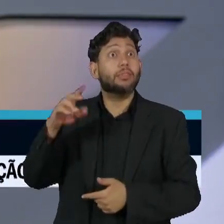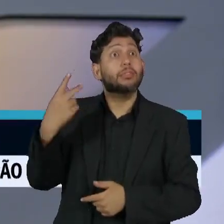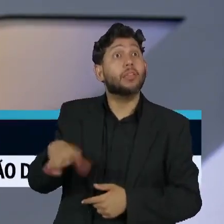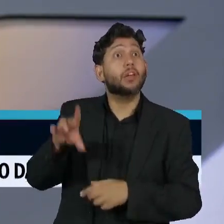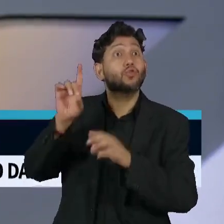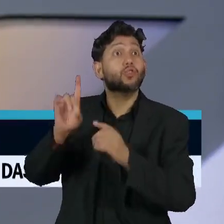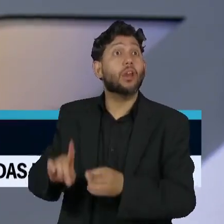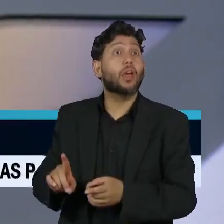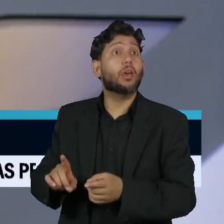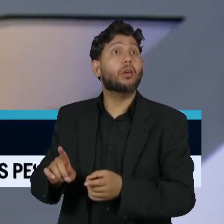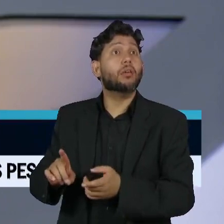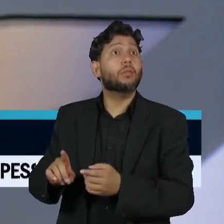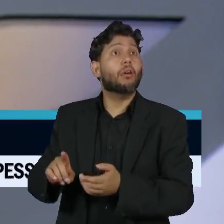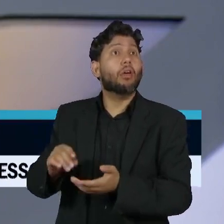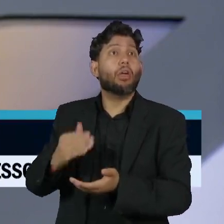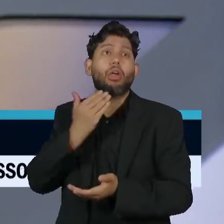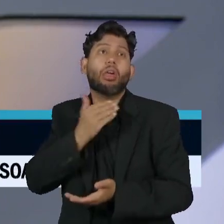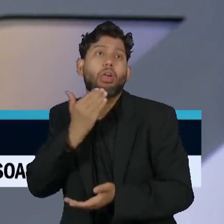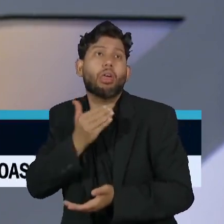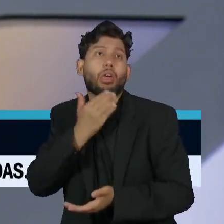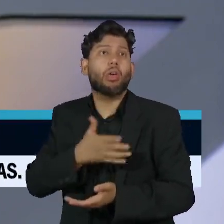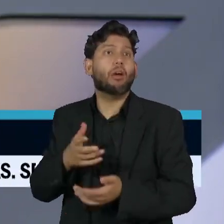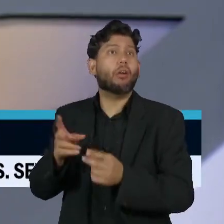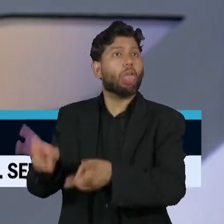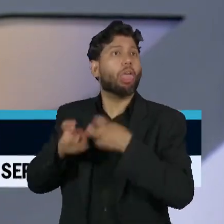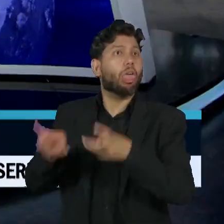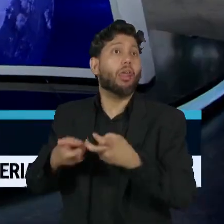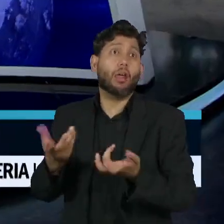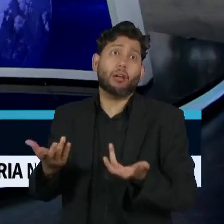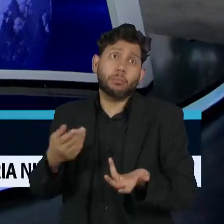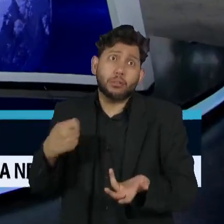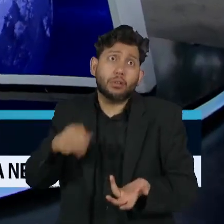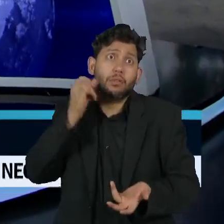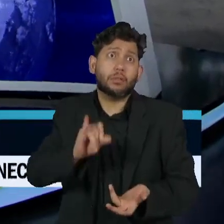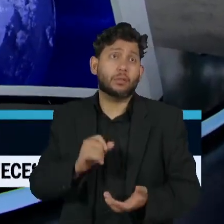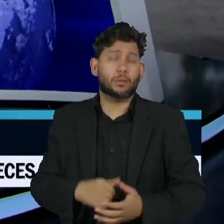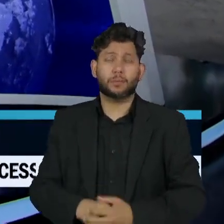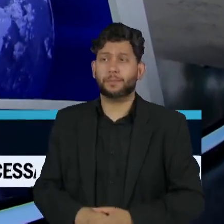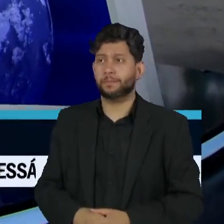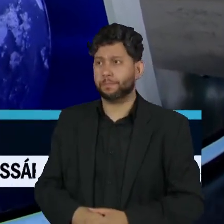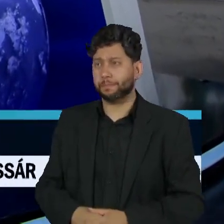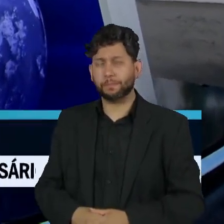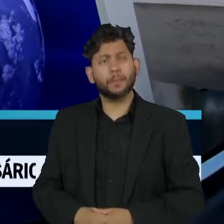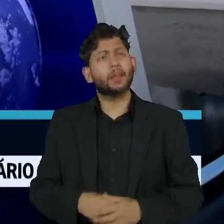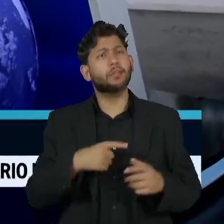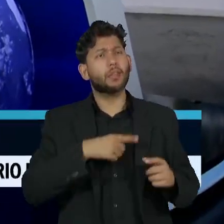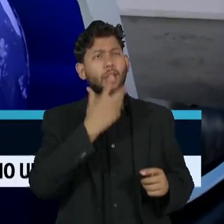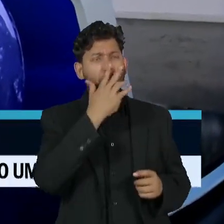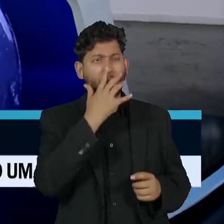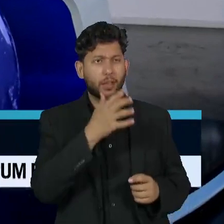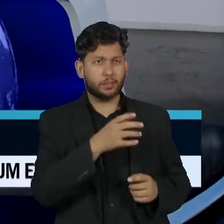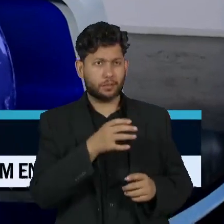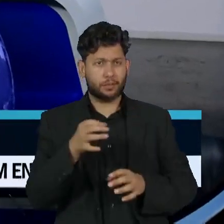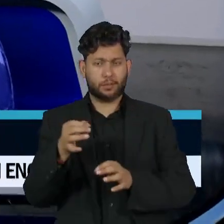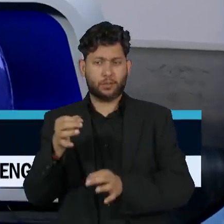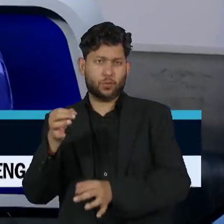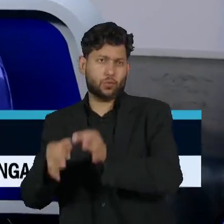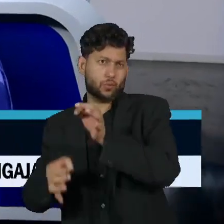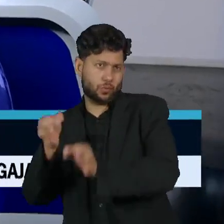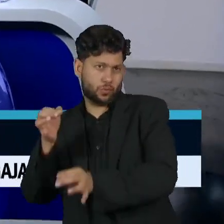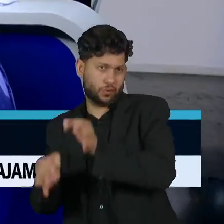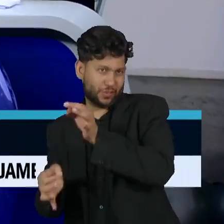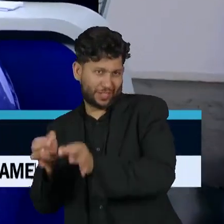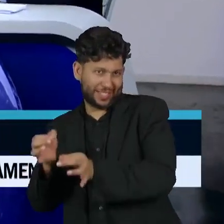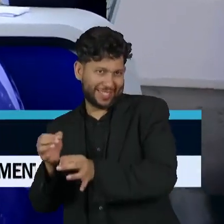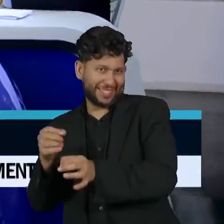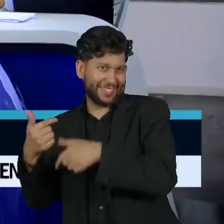super explorados né Eu acho que esse é o ponto fundamental delo há uma disputa de poder nas do Judiciário Não é a primeira vez que